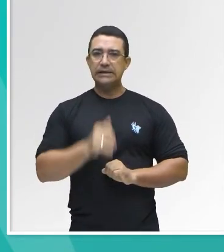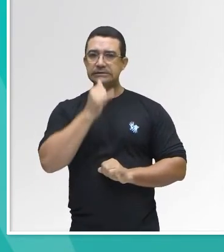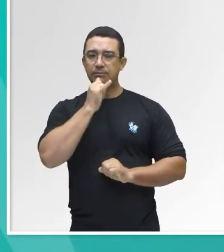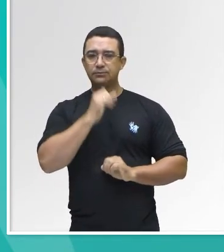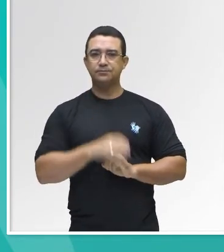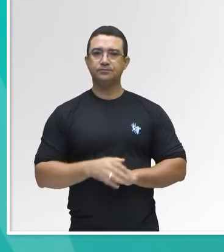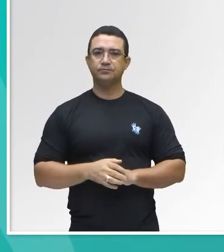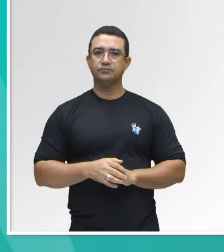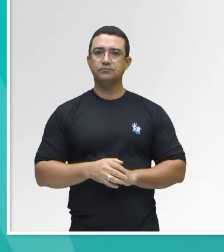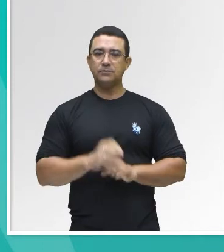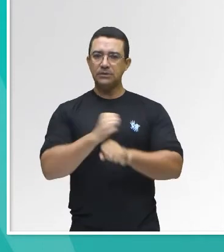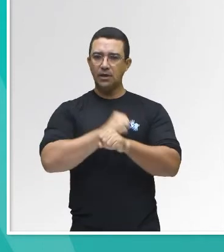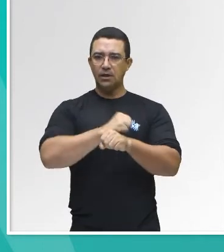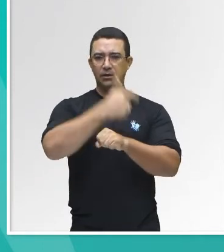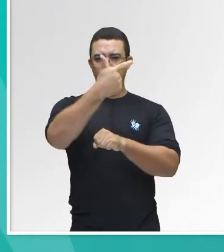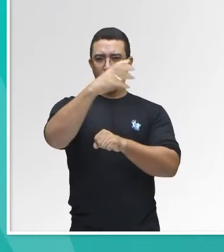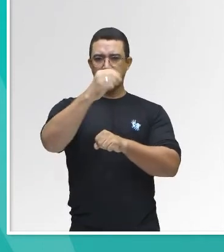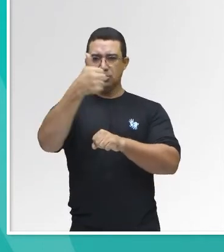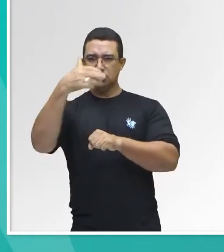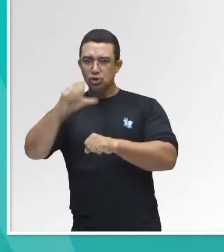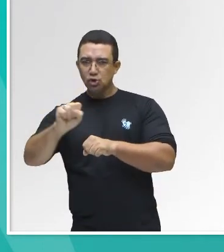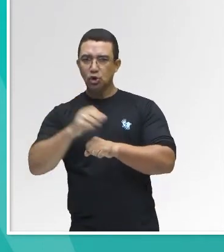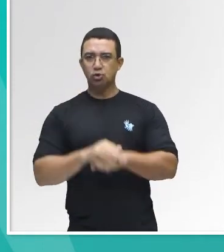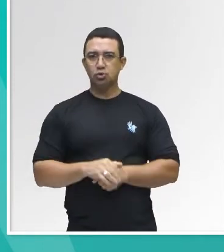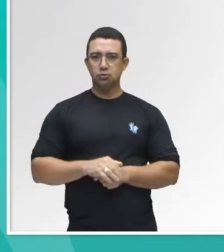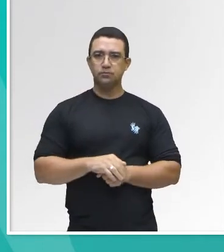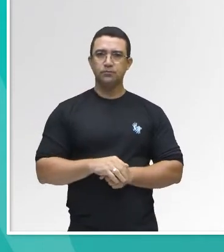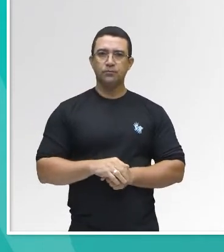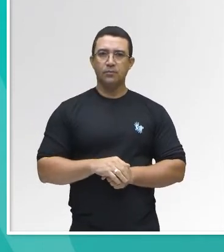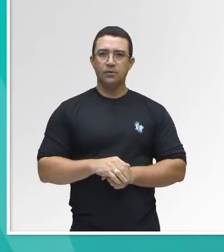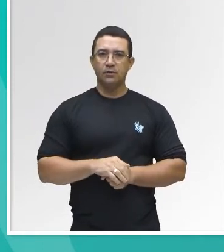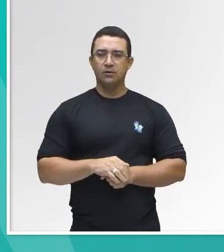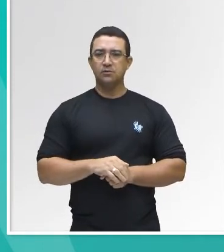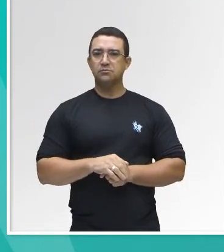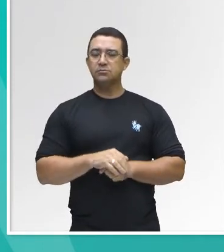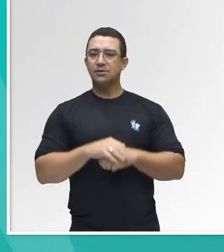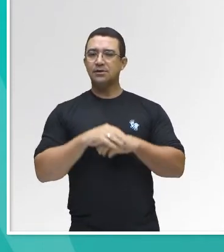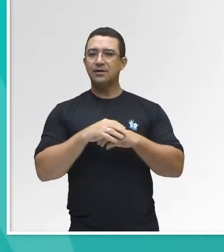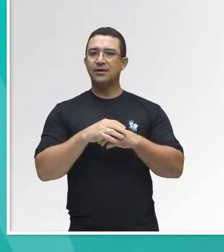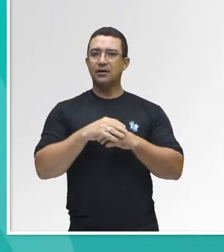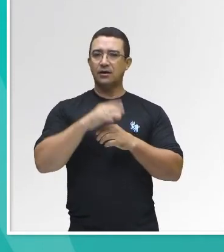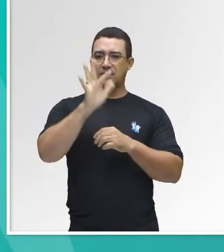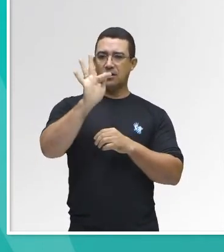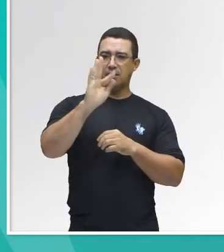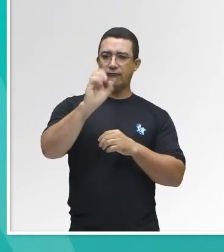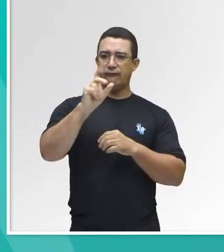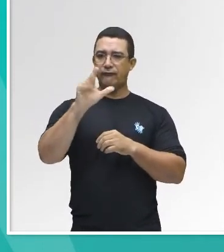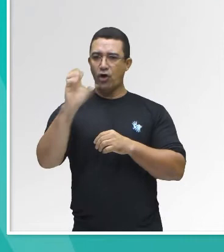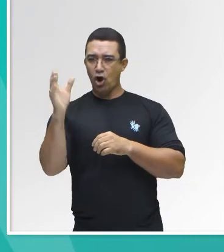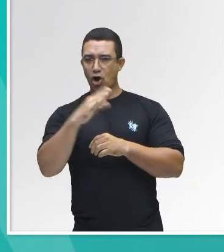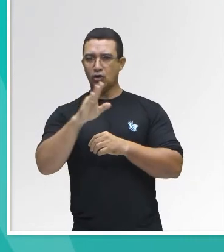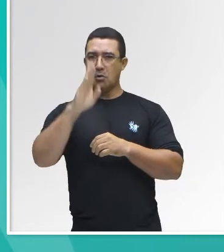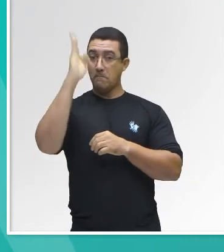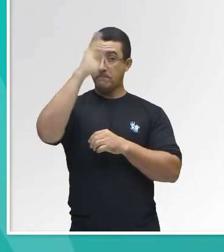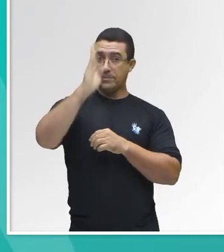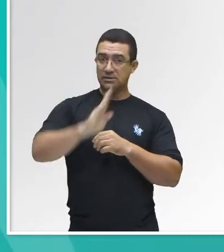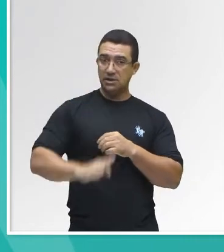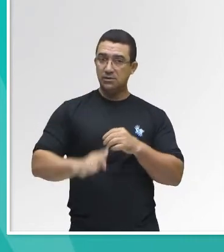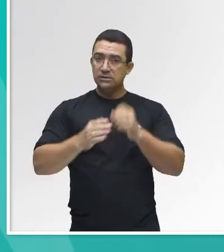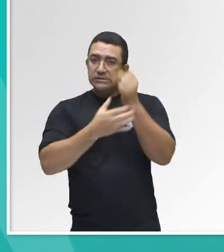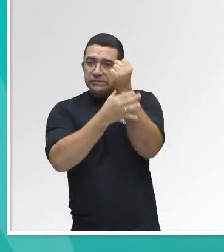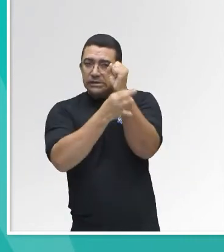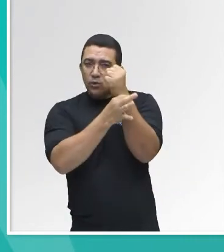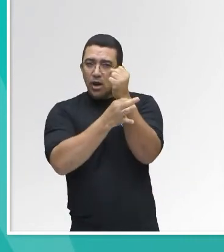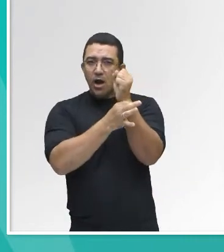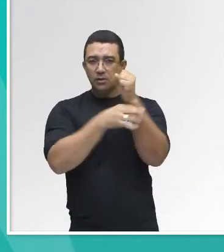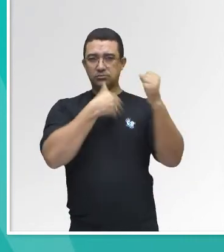Exemplo, aí eu tenho aqui o exemplo. Em 2018, de acordo com o Foro Brasileiro de Seguridade Pública, se